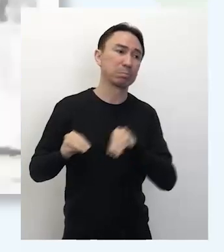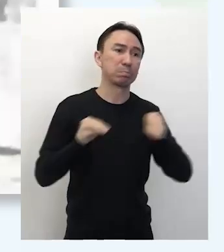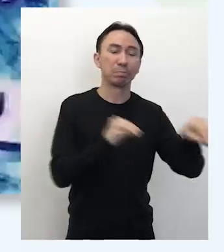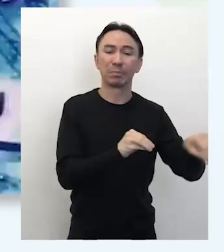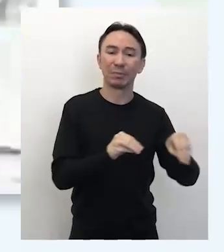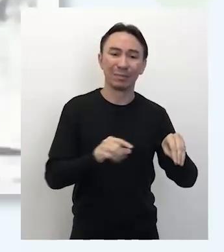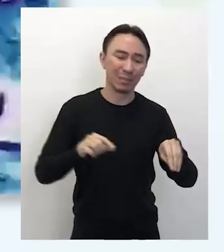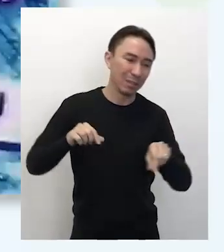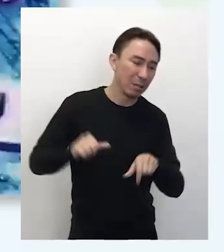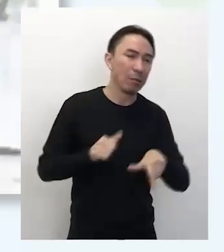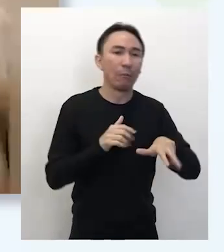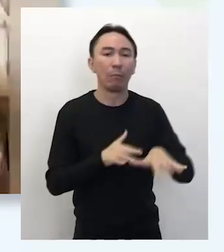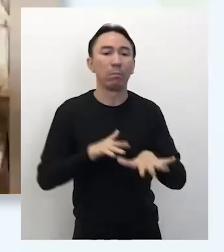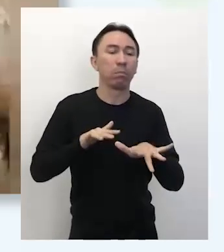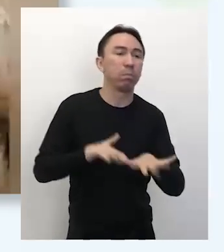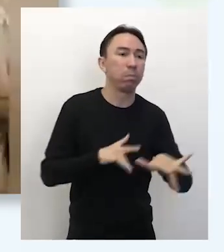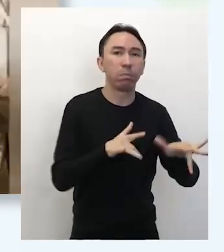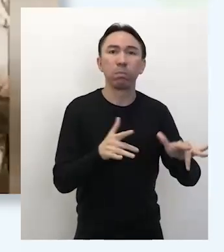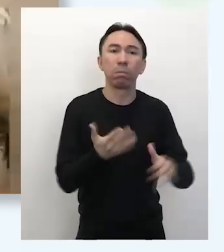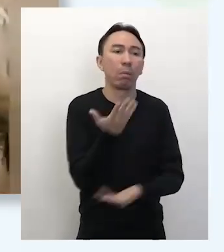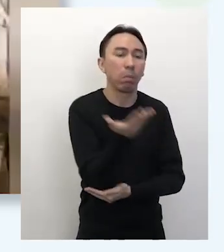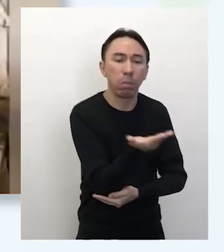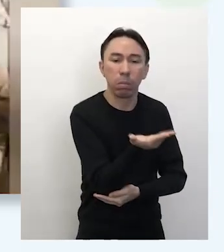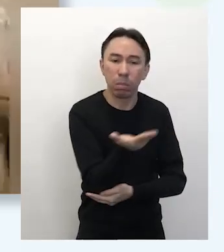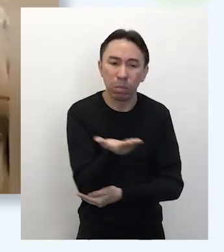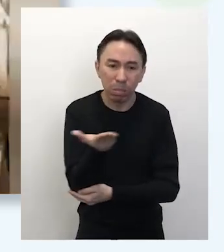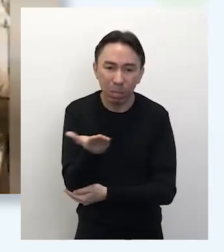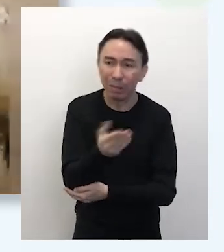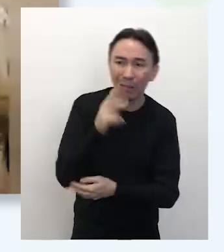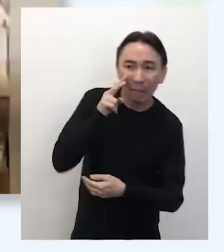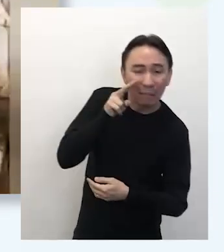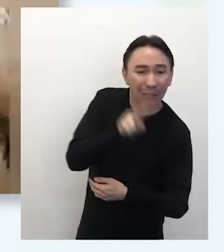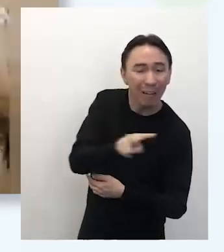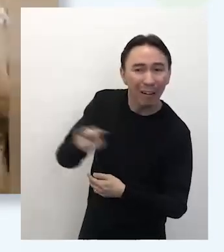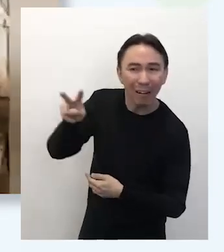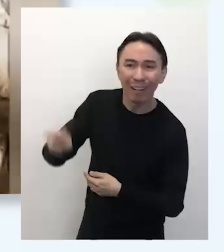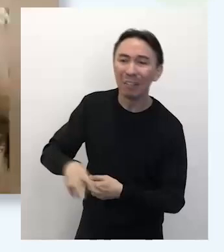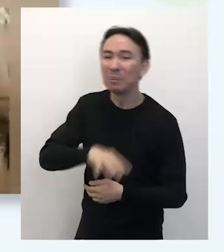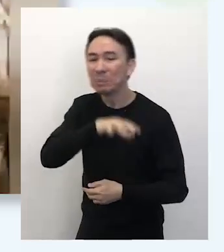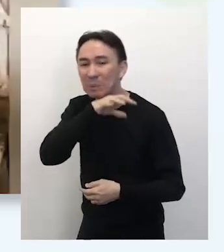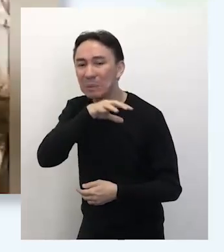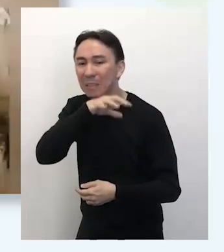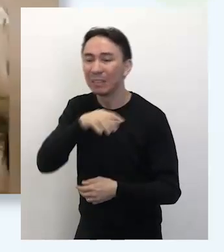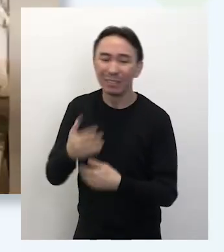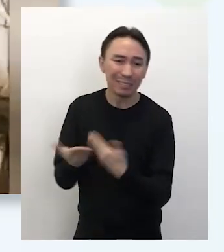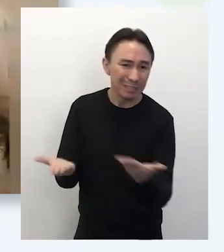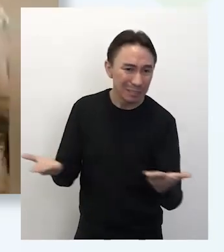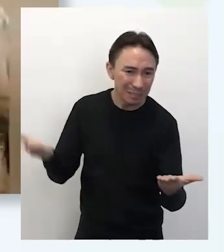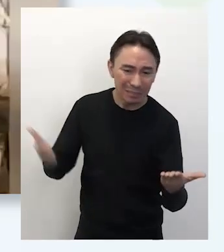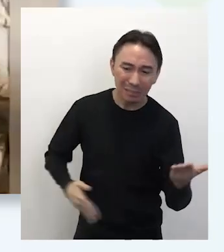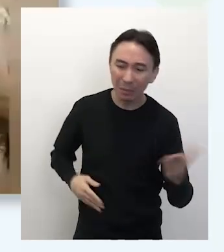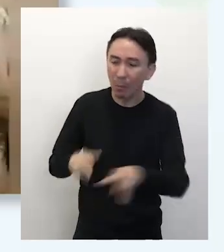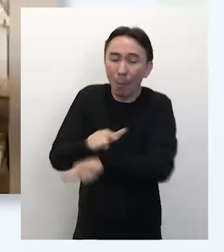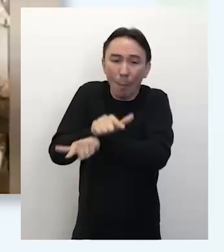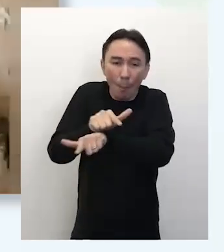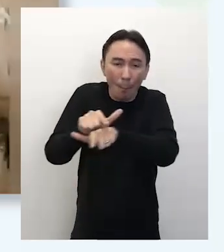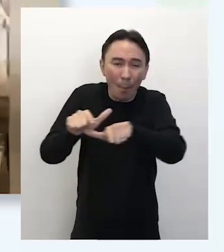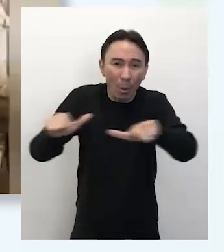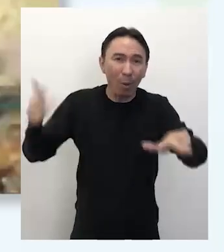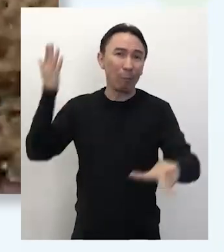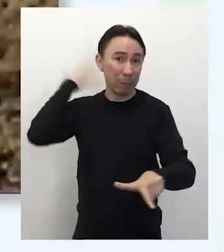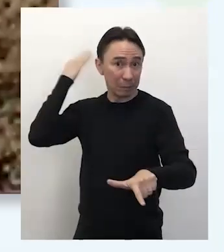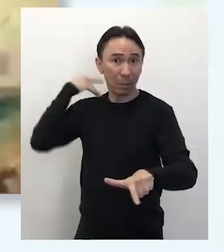vagam mendigando pão. Acabam os animais, ficam limpos os currais, onde houve a